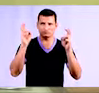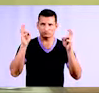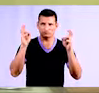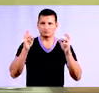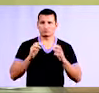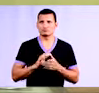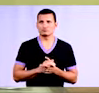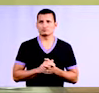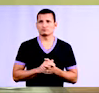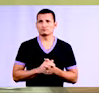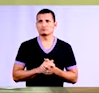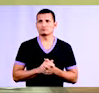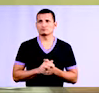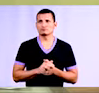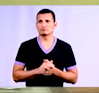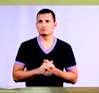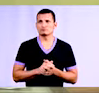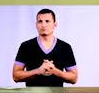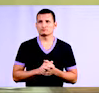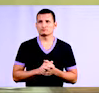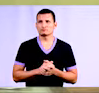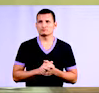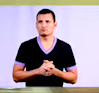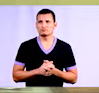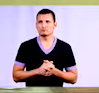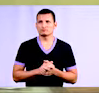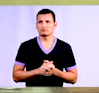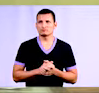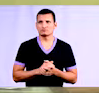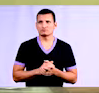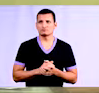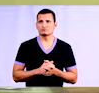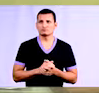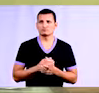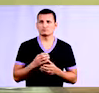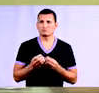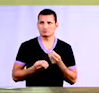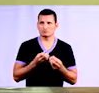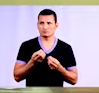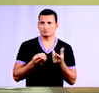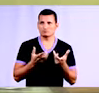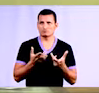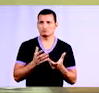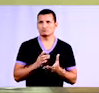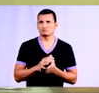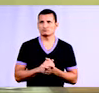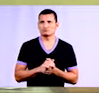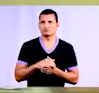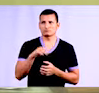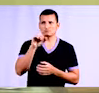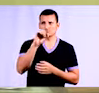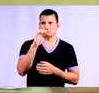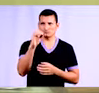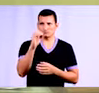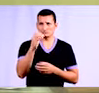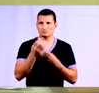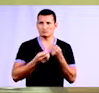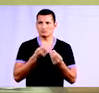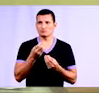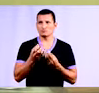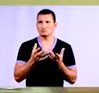Porque olha esse, vamos dizer assim, essa tarefa que caiu na mão do sistema operacional. Você